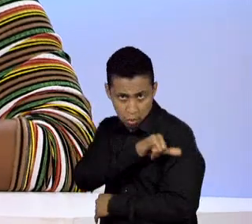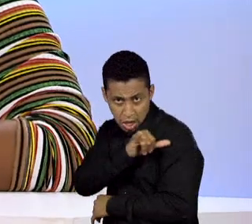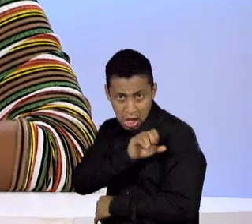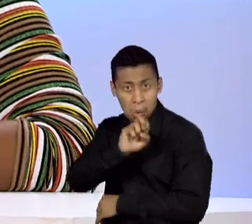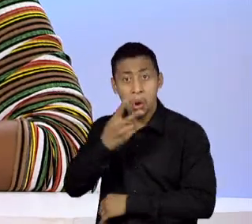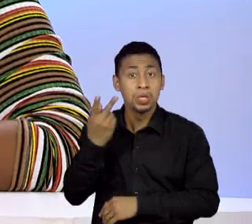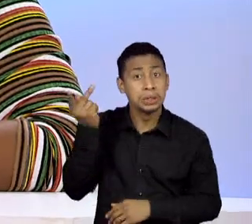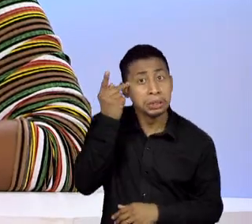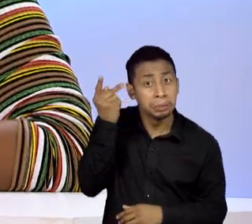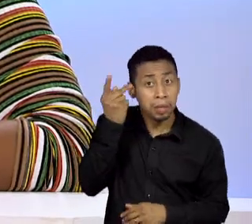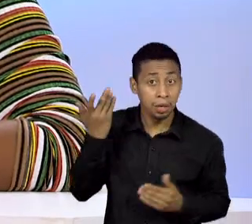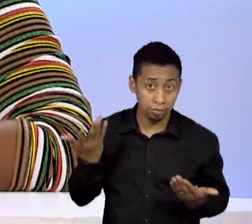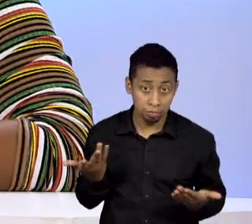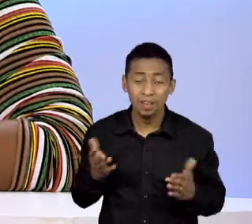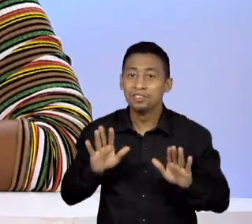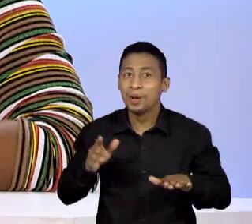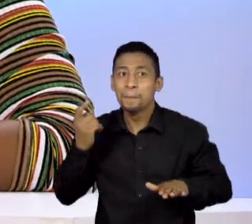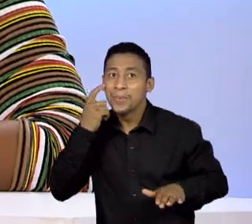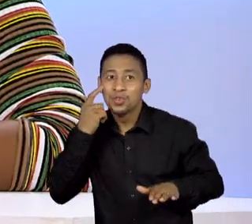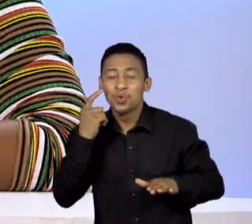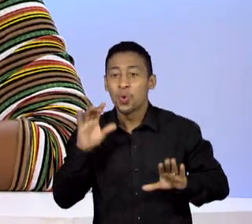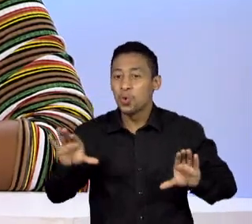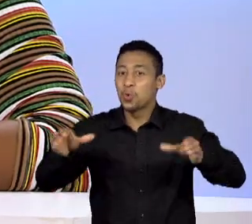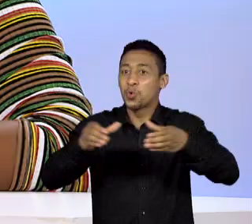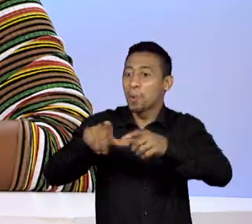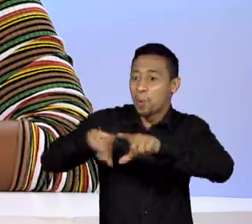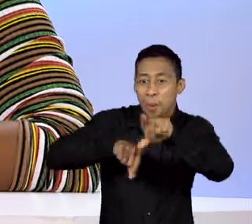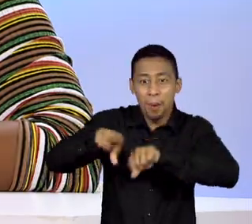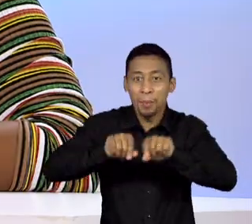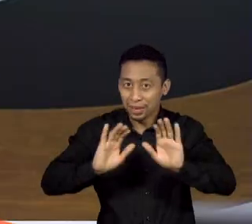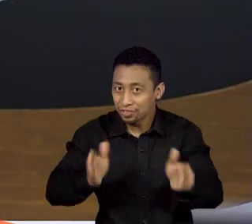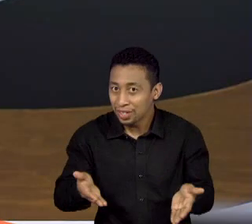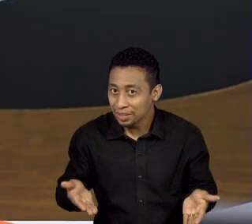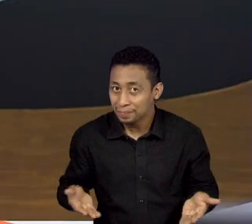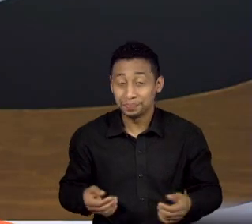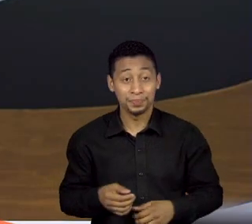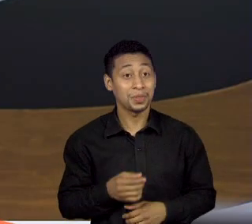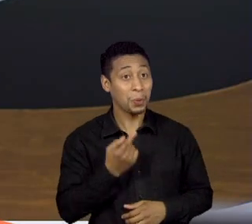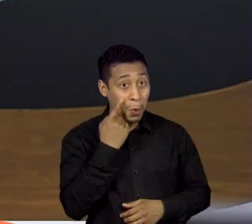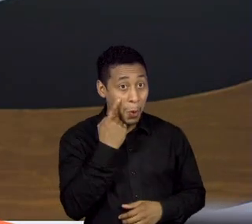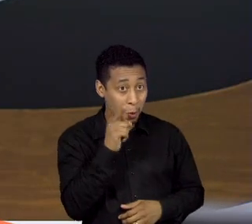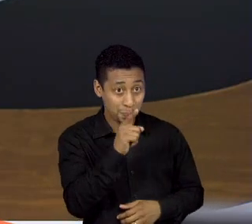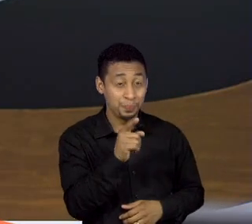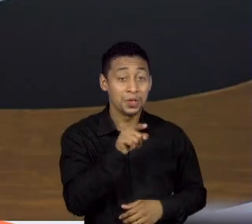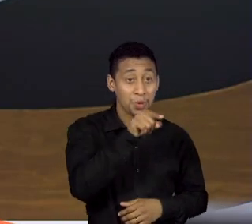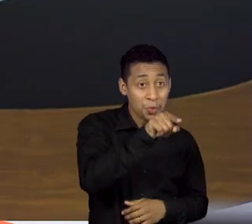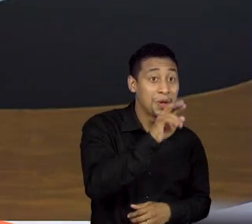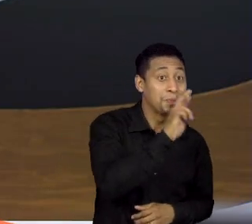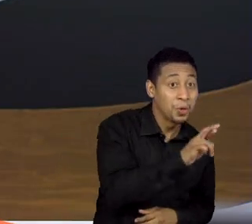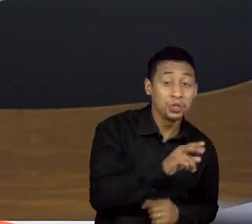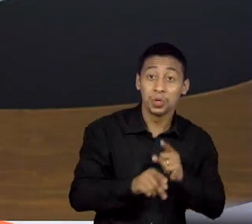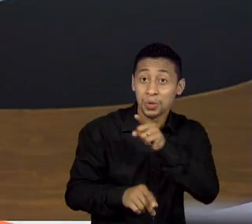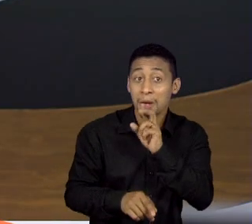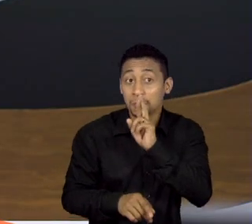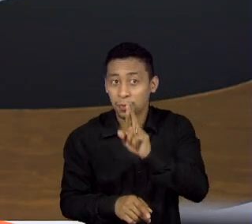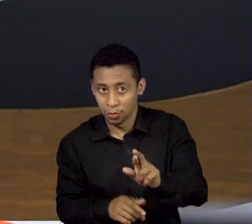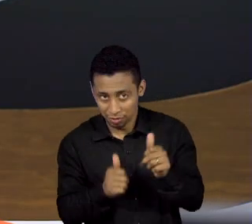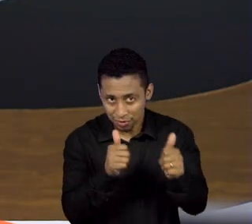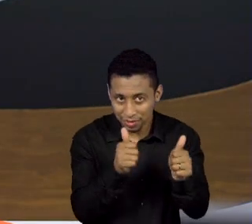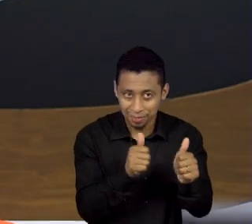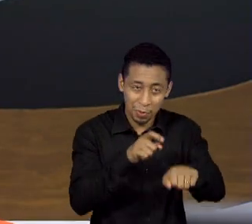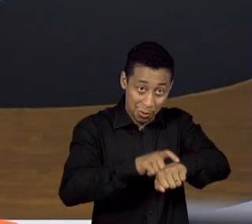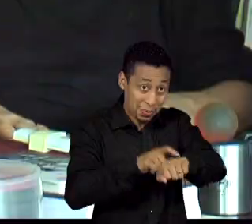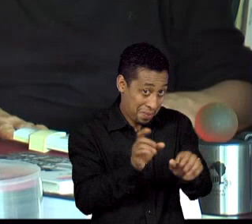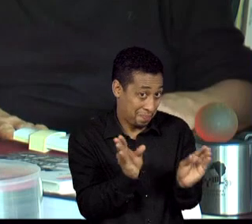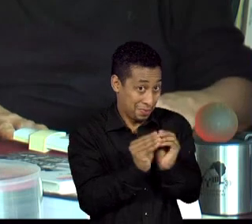Paulo, e se vocês já pensam em elenco ou algo assim. Então, vou pedir para cada um responder uma e não os dois responderem as duas, por uma economia de tempo